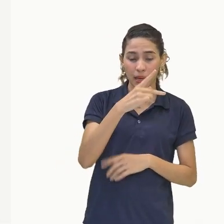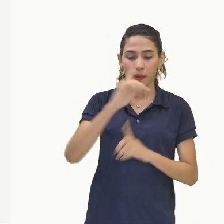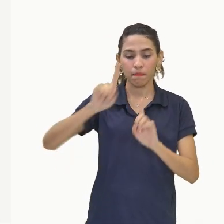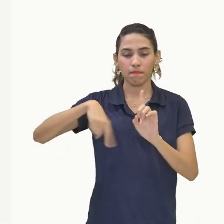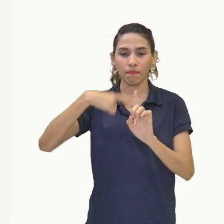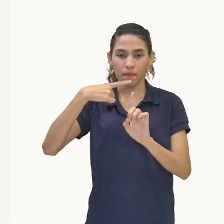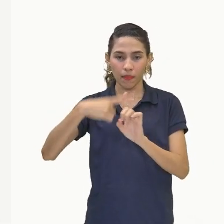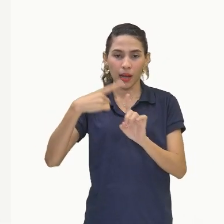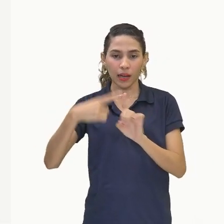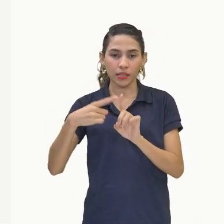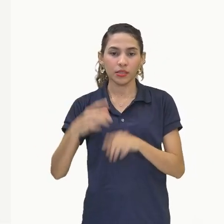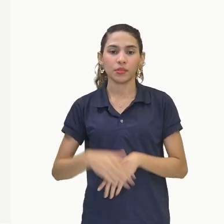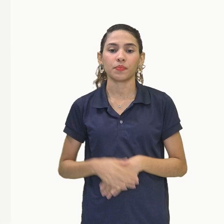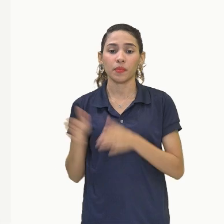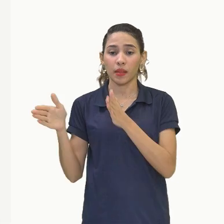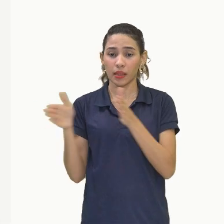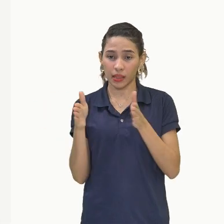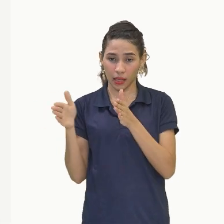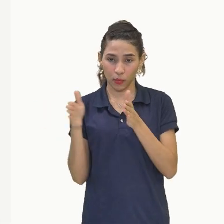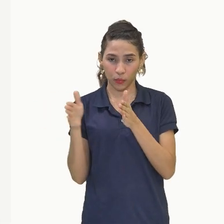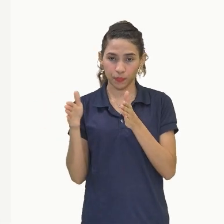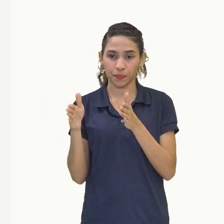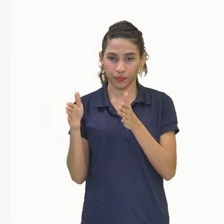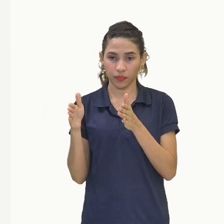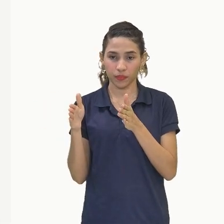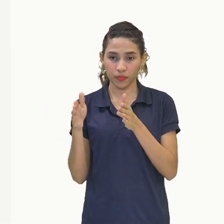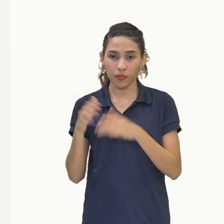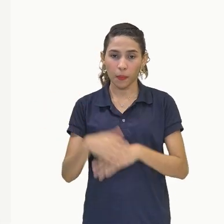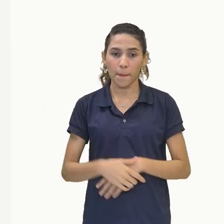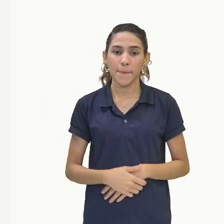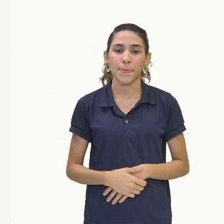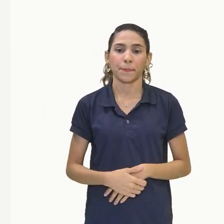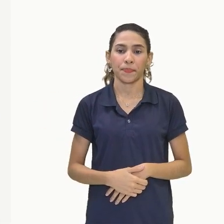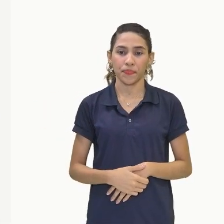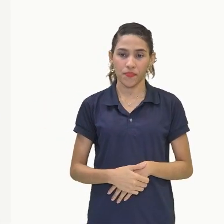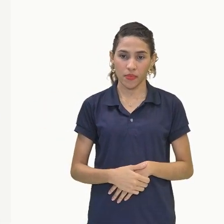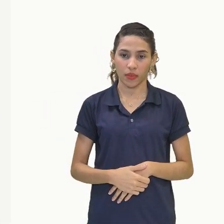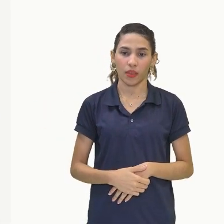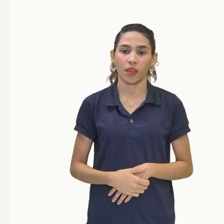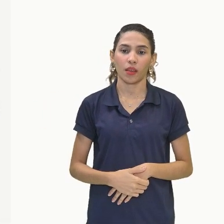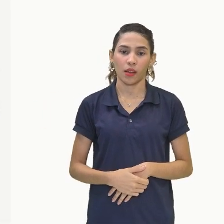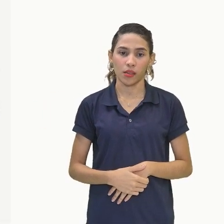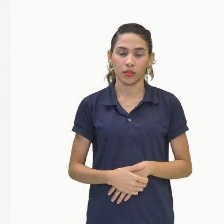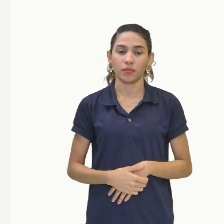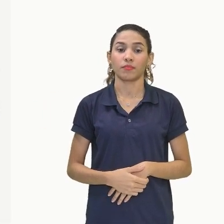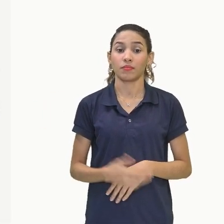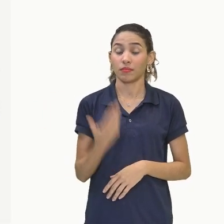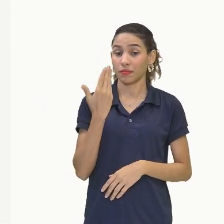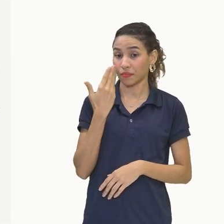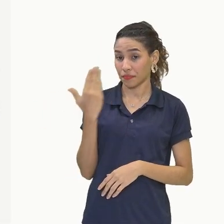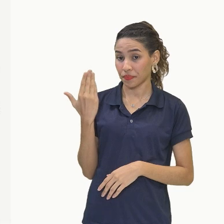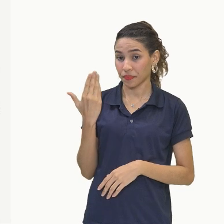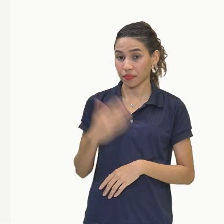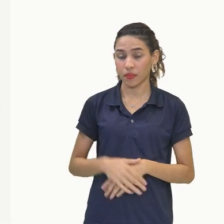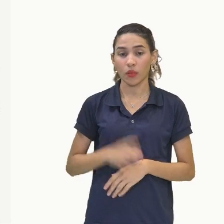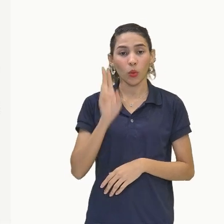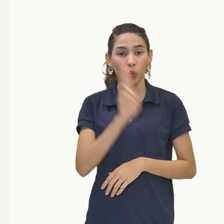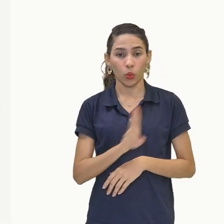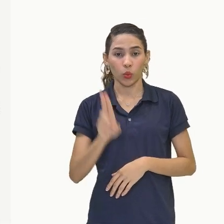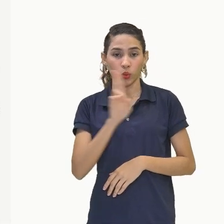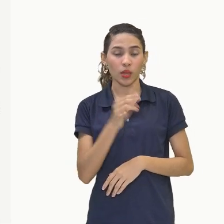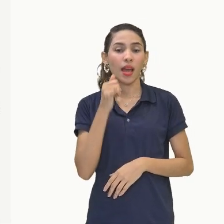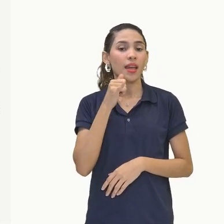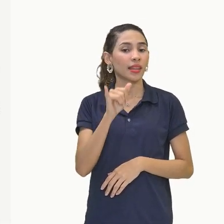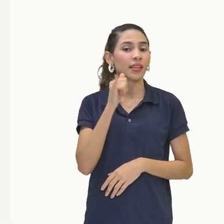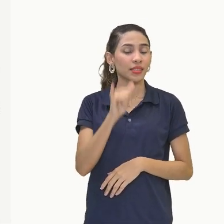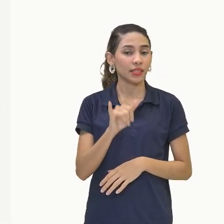que nós temos aí, o intervalo de tempo. Aí você tem aqui, ó, o consumo de energia.